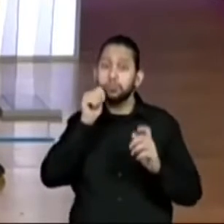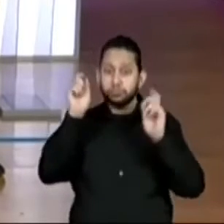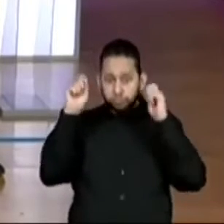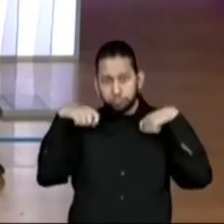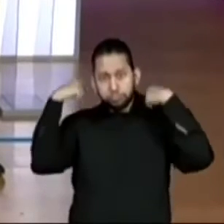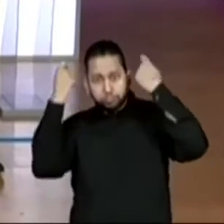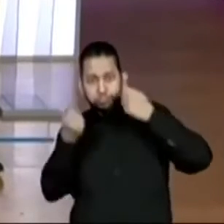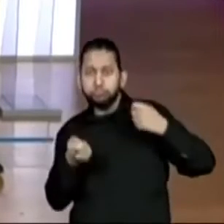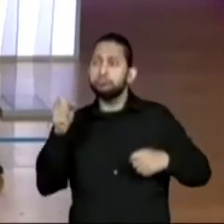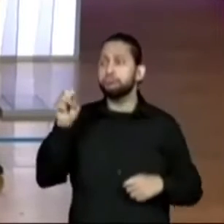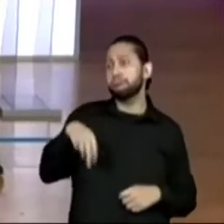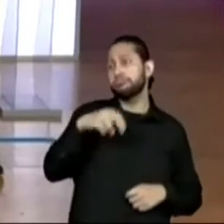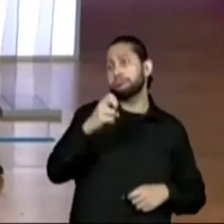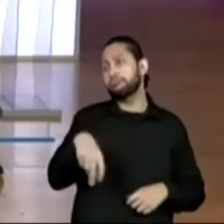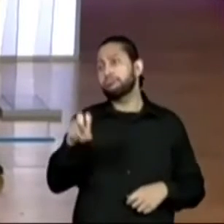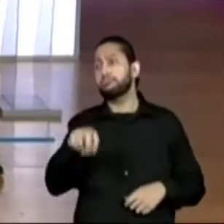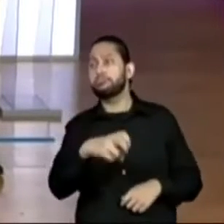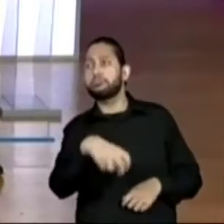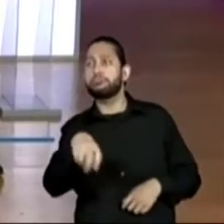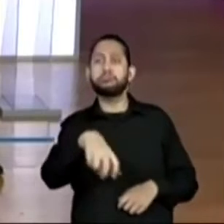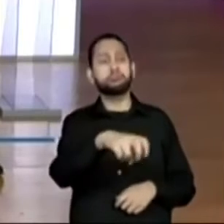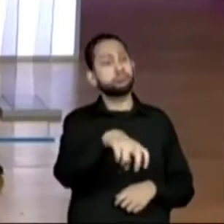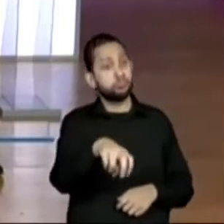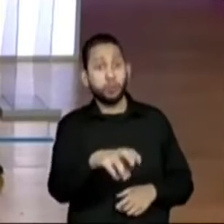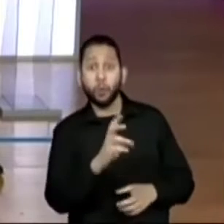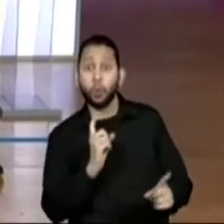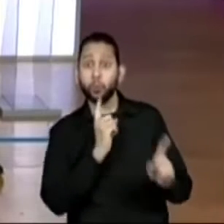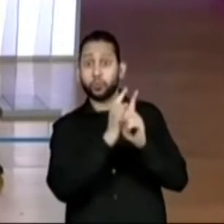No conto fala ali onde ele mora?